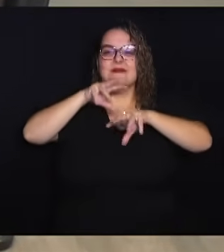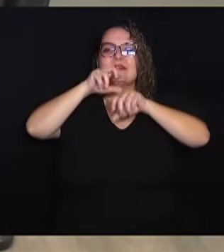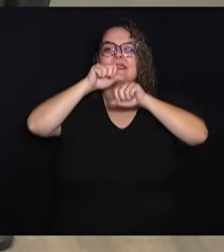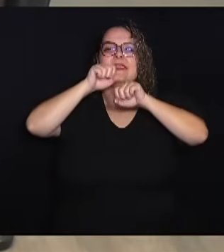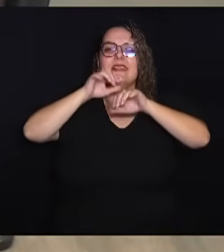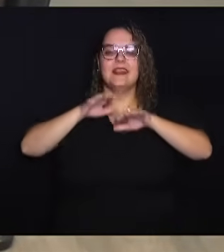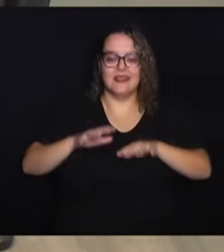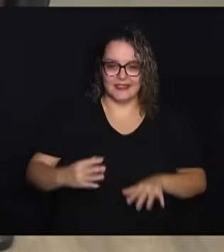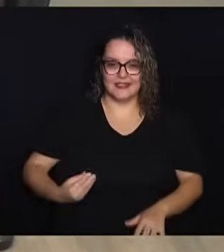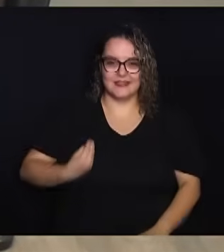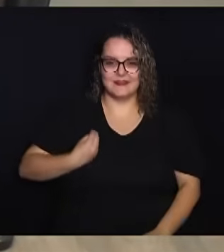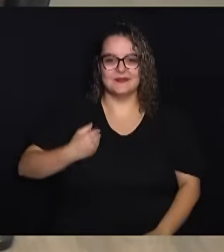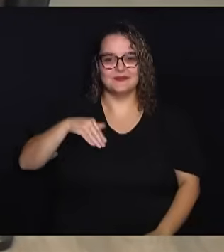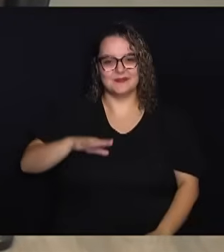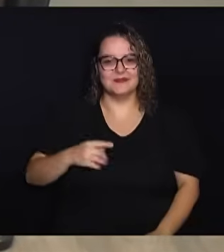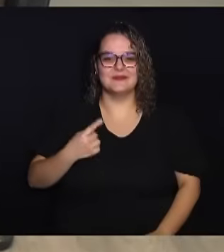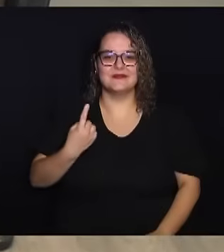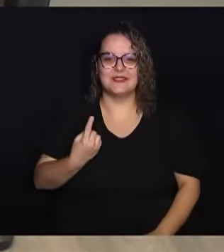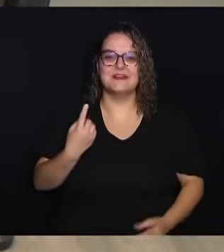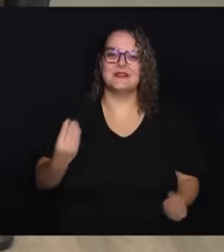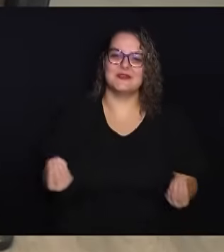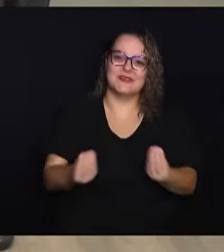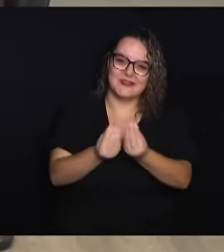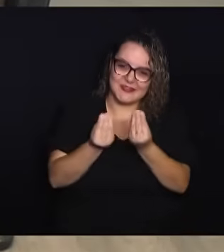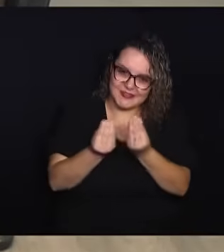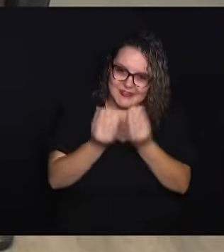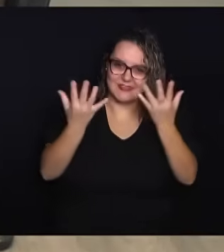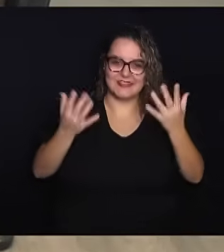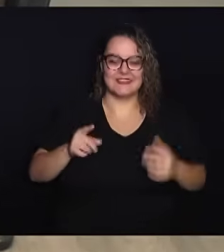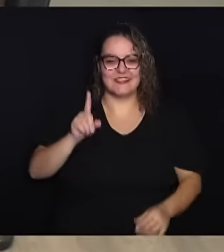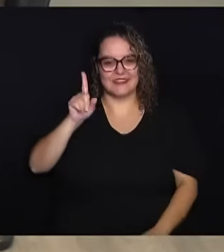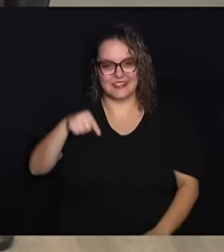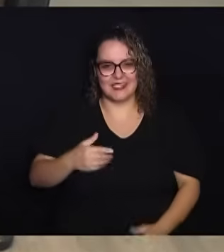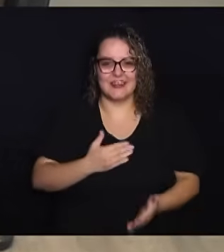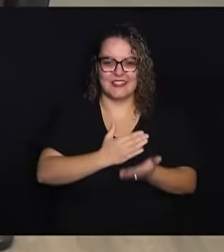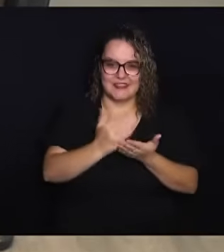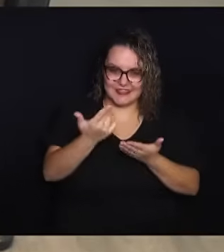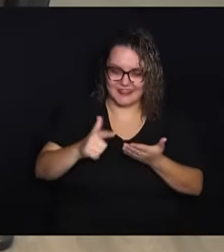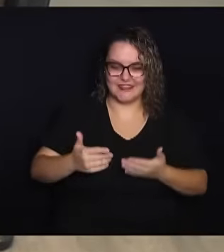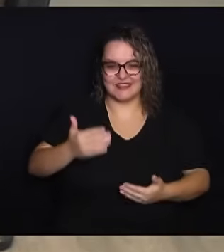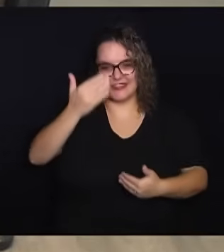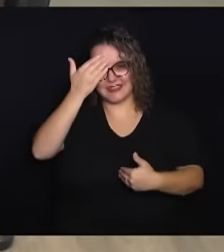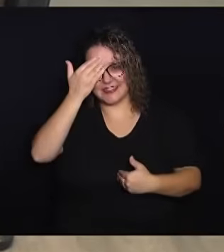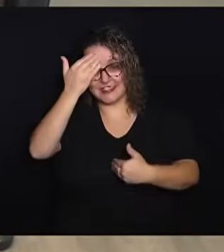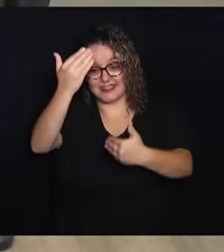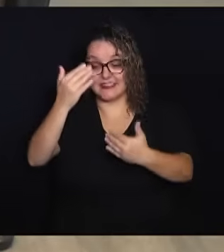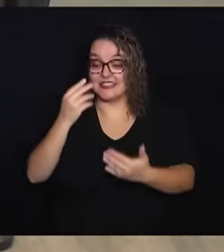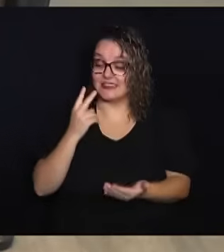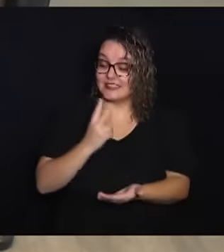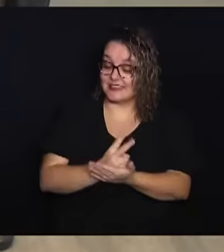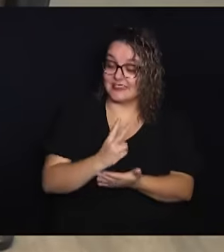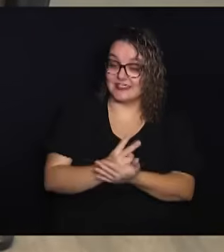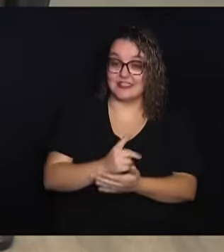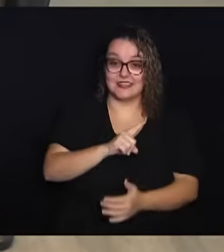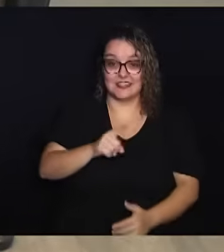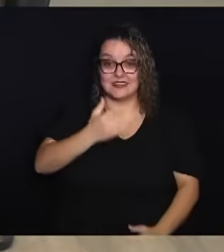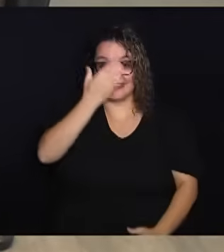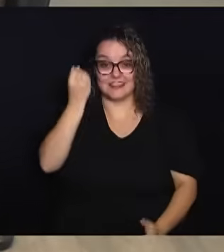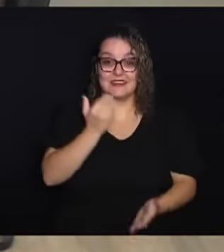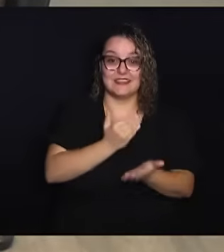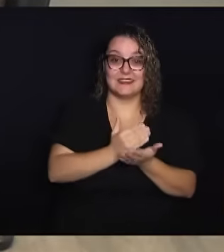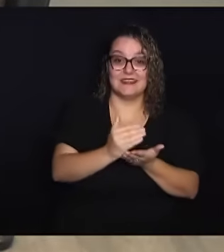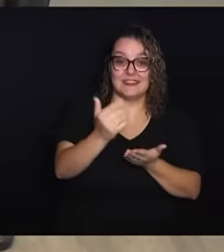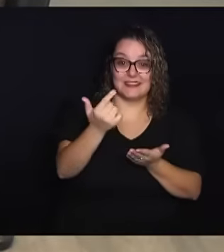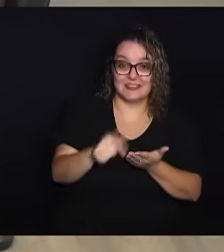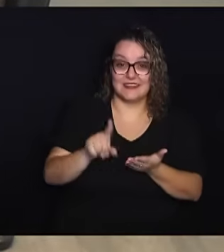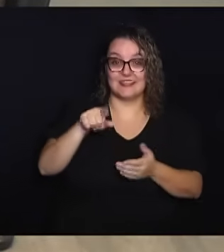viver mais um milagre. Então já é um grande recomeço. Agradeça sempre e não esqueça, recomeçar